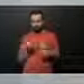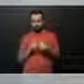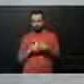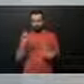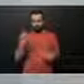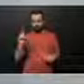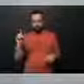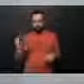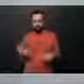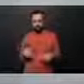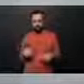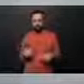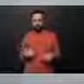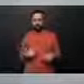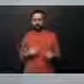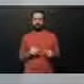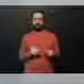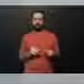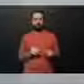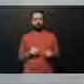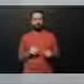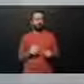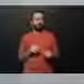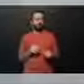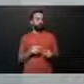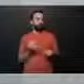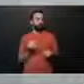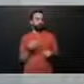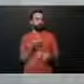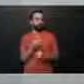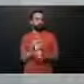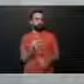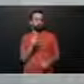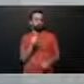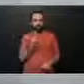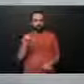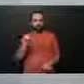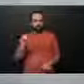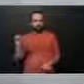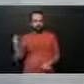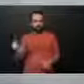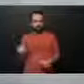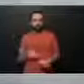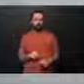100, e 100 vezes 10, 1000, e 1 vezes o 1000, 1000.